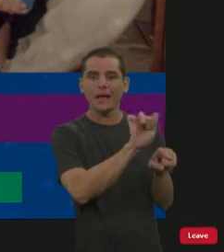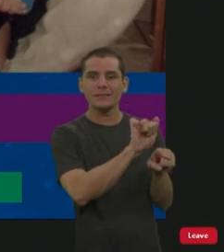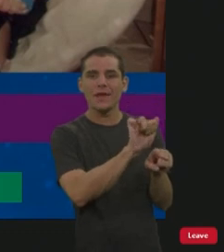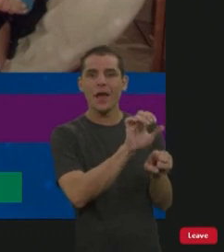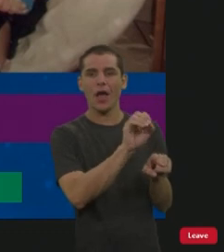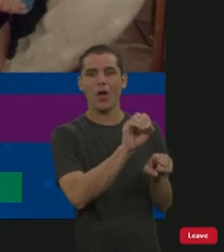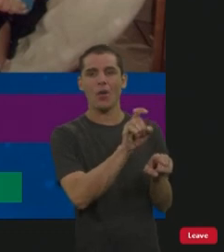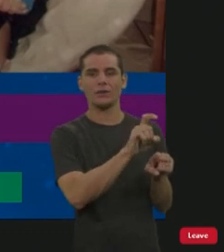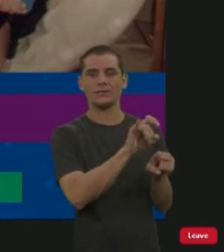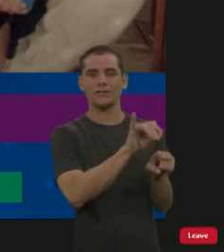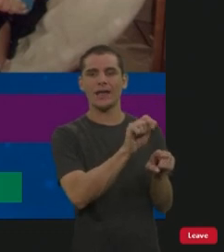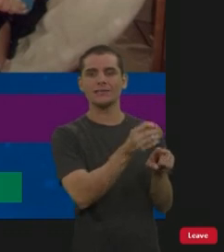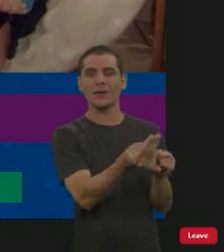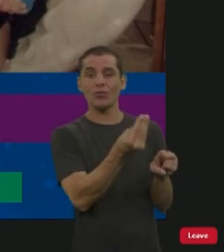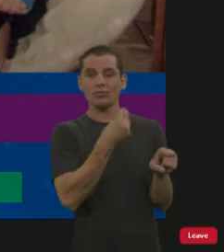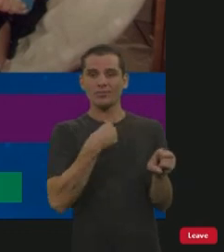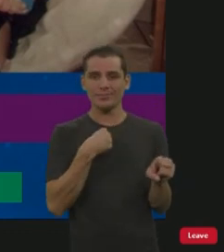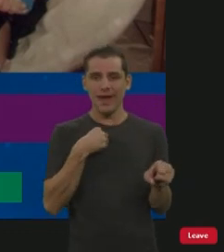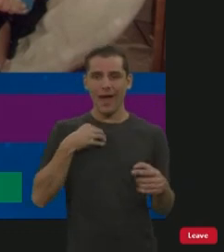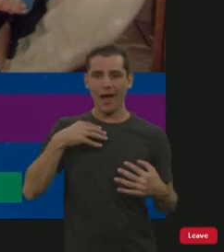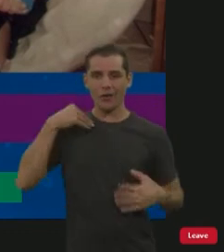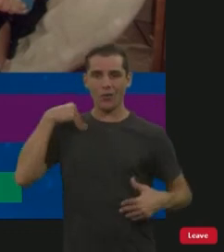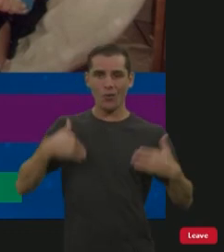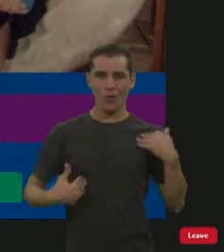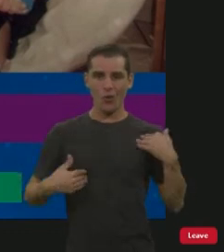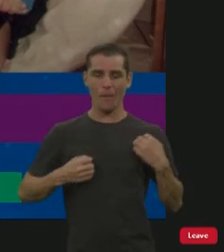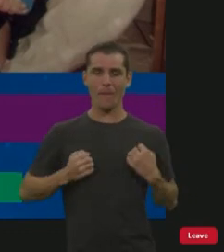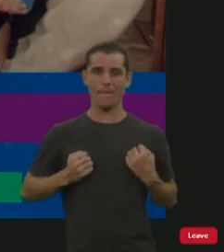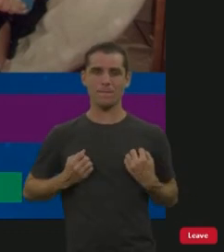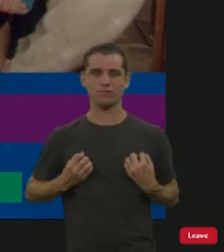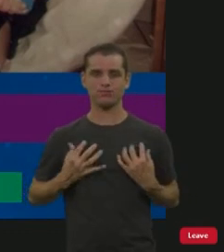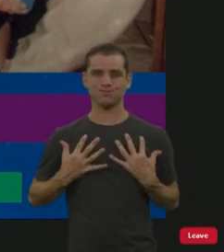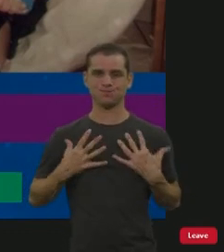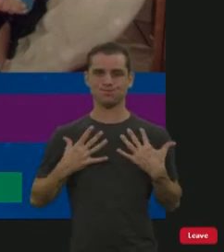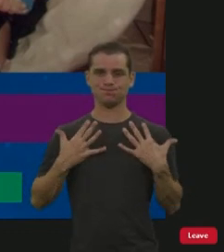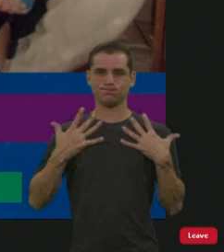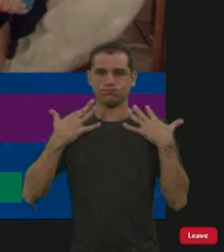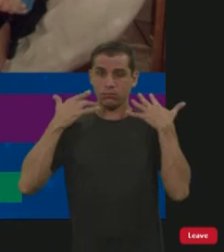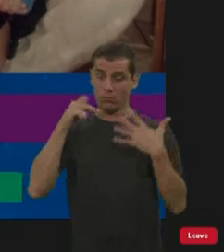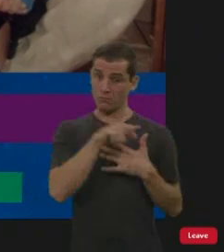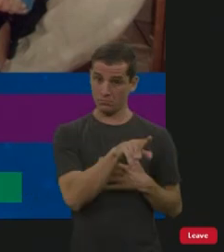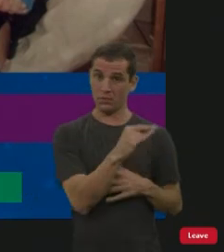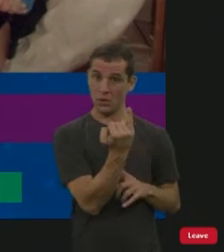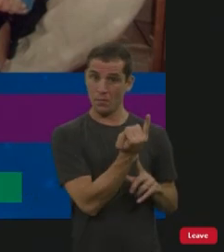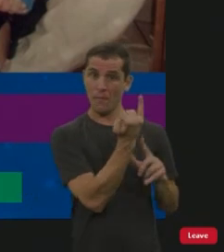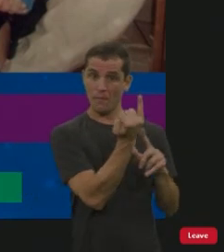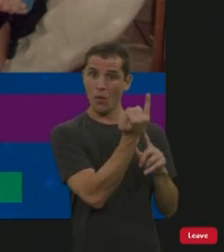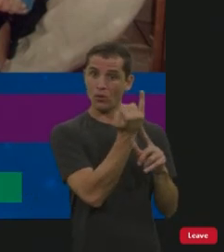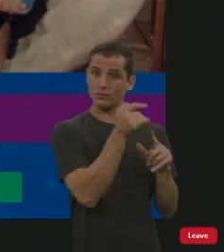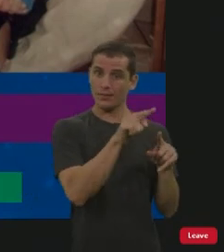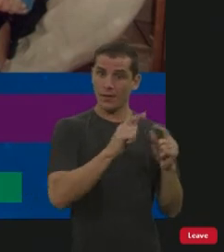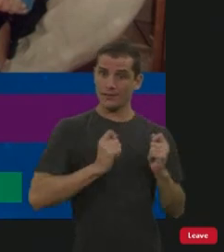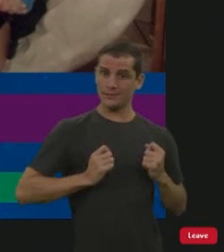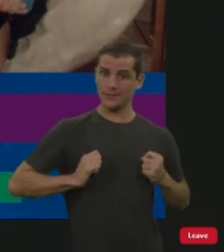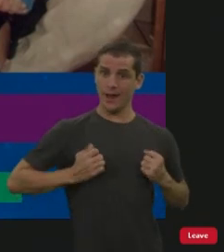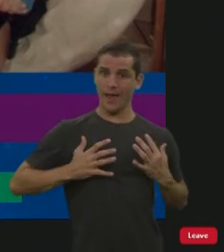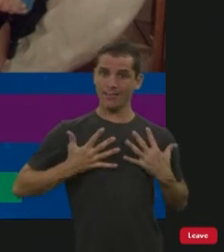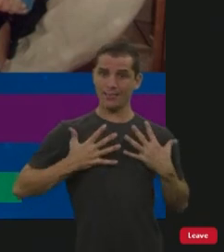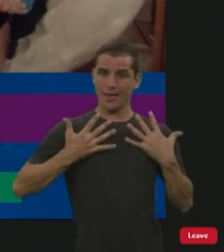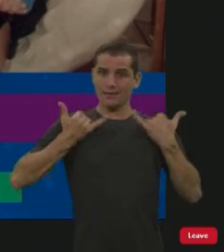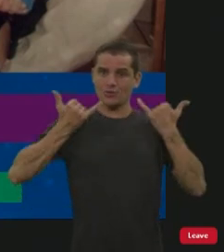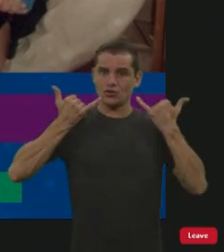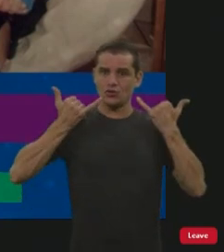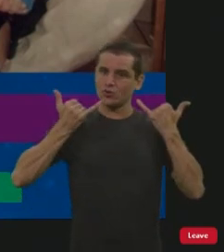fornecer energia, tá? Então, é uma fonte fundamental de obtenção de energia para